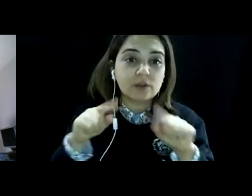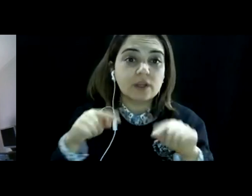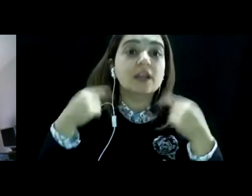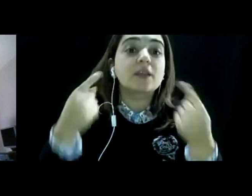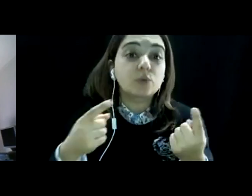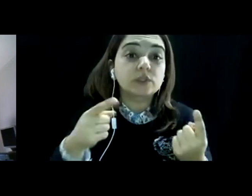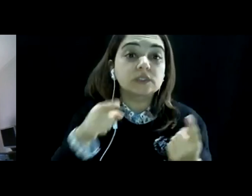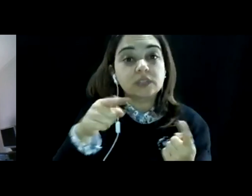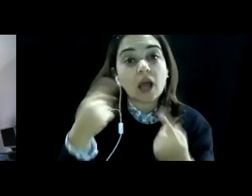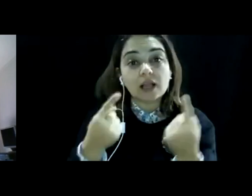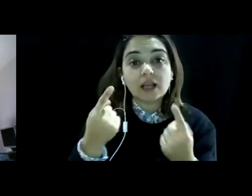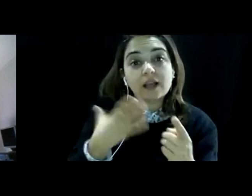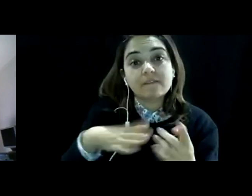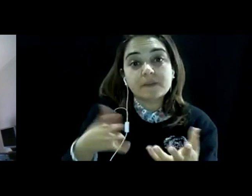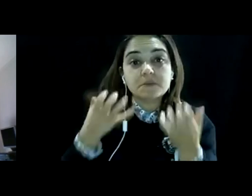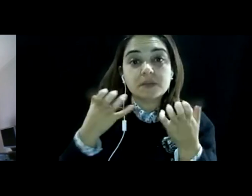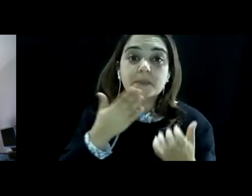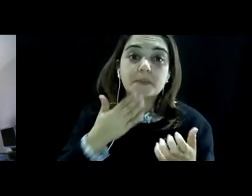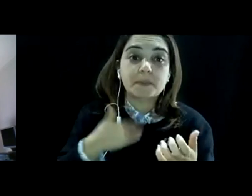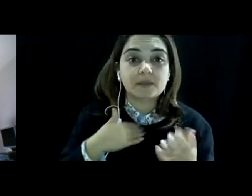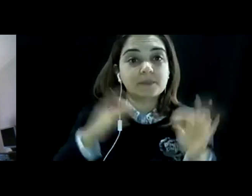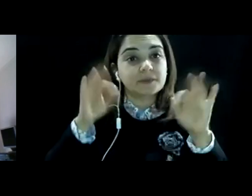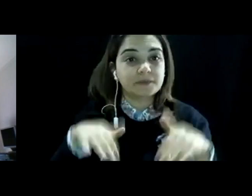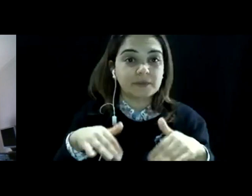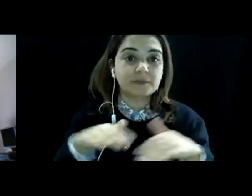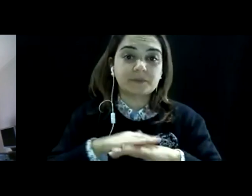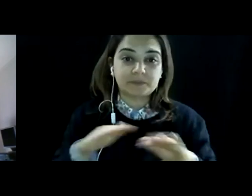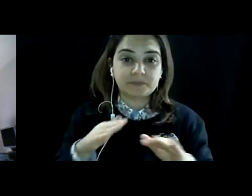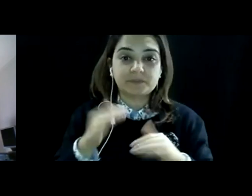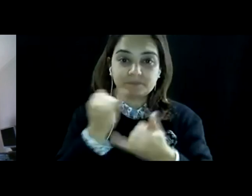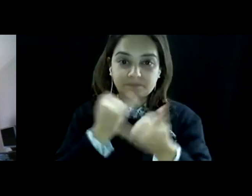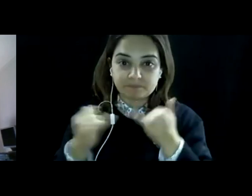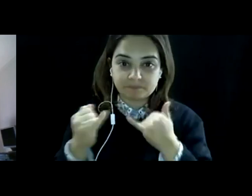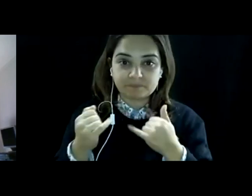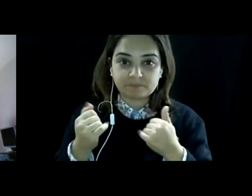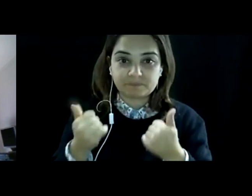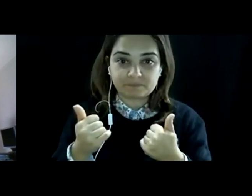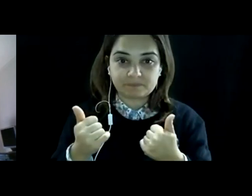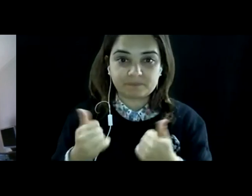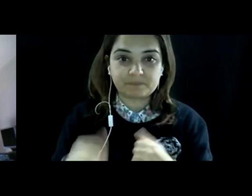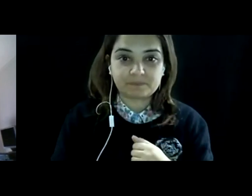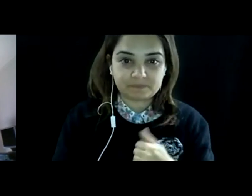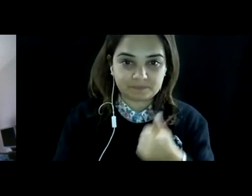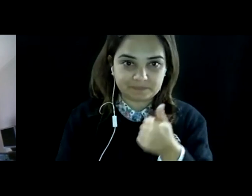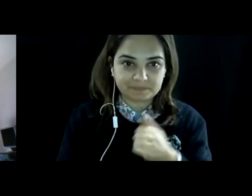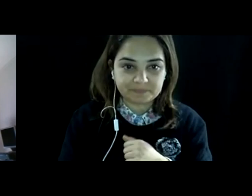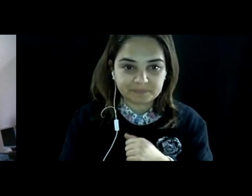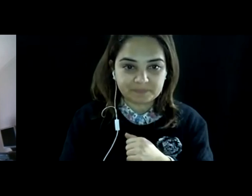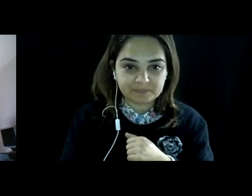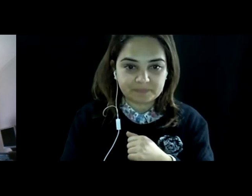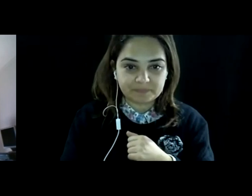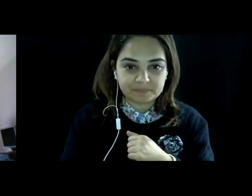quiser, pede-me, eu envio-os, e fico por aqui. Obrigada, Alexandre. Agora, dou então